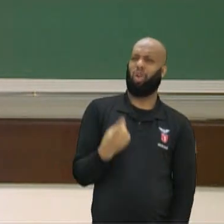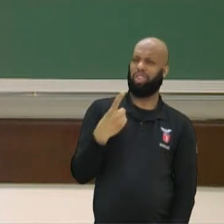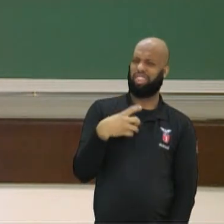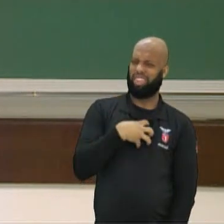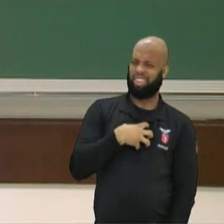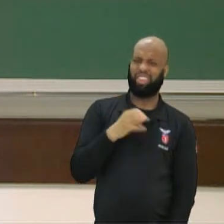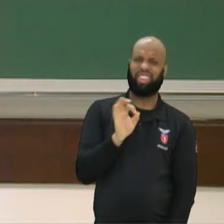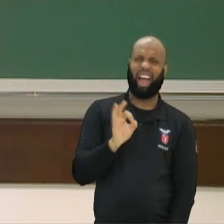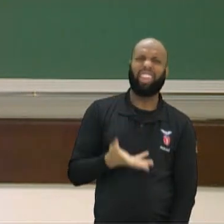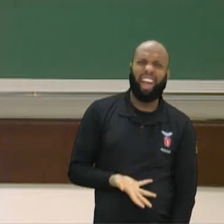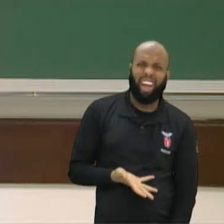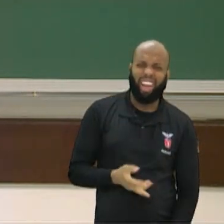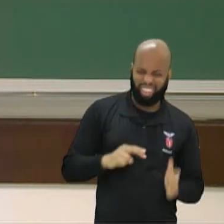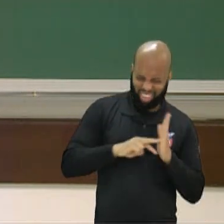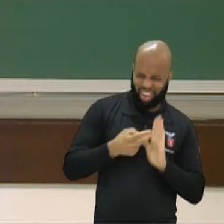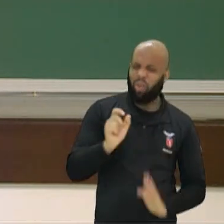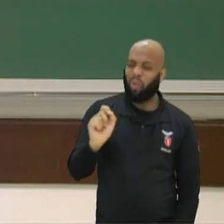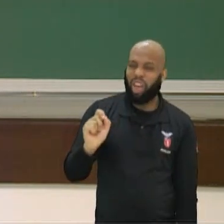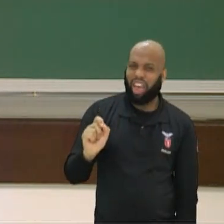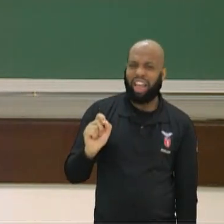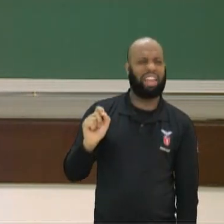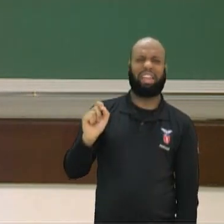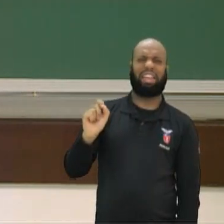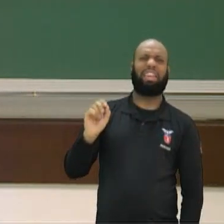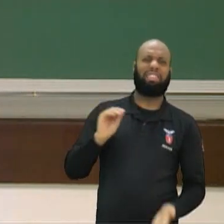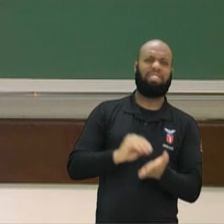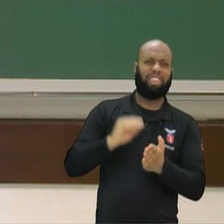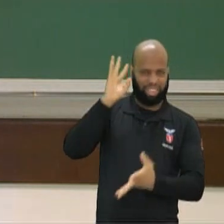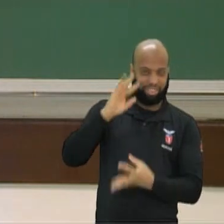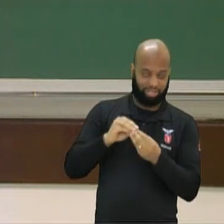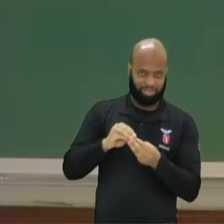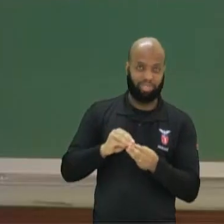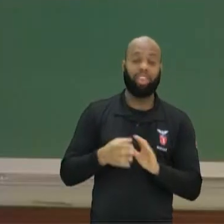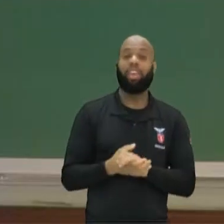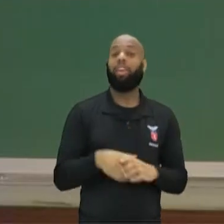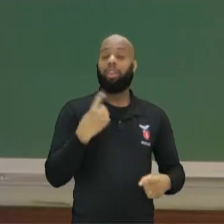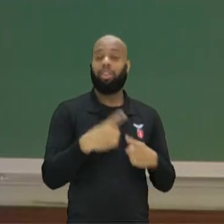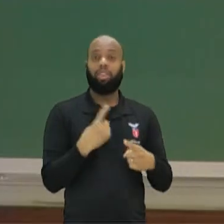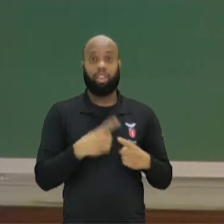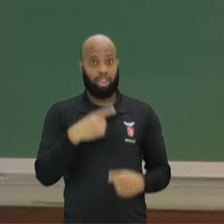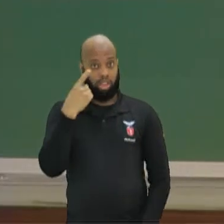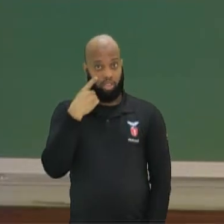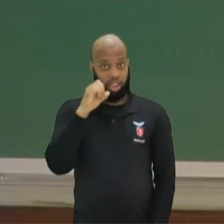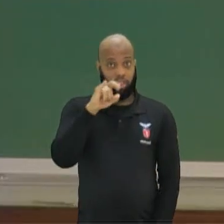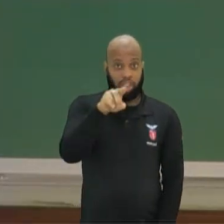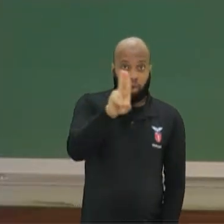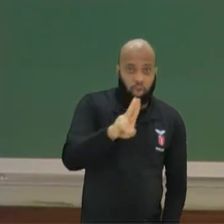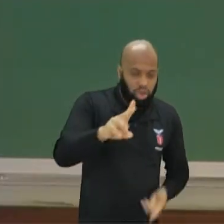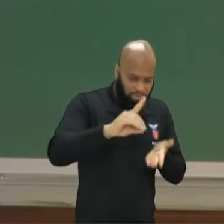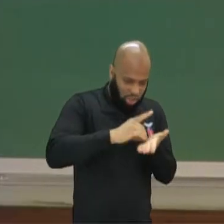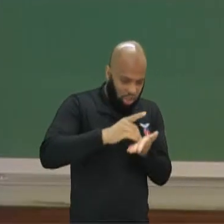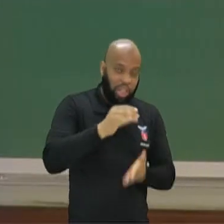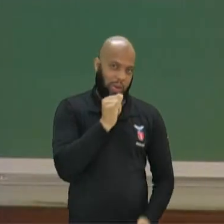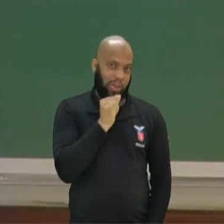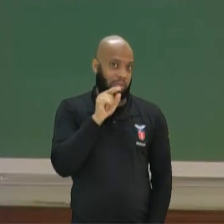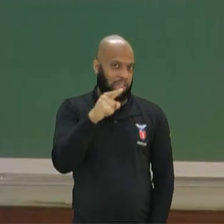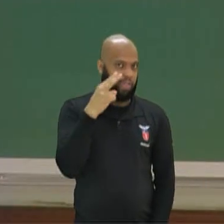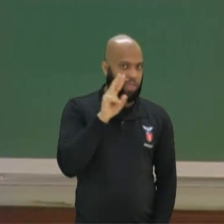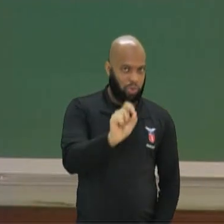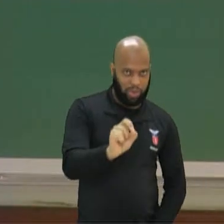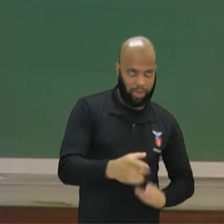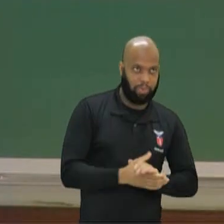sentido. Esse é um exemplo interessante, por quê? Se você for até o dicionário, você viu